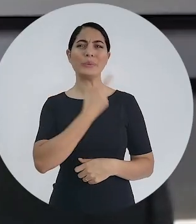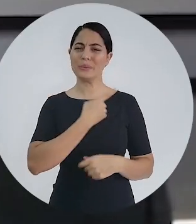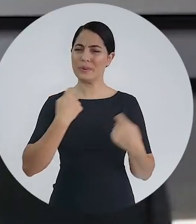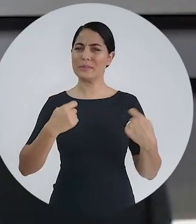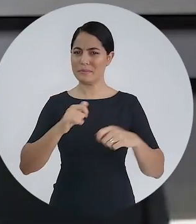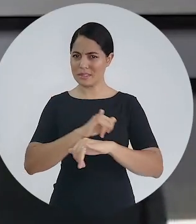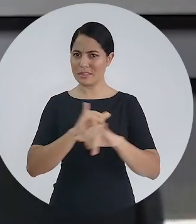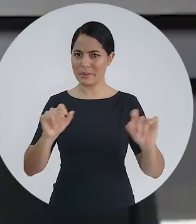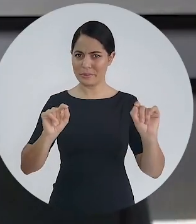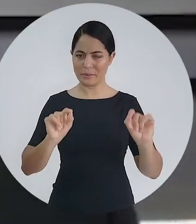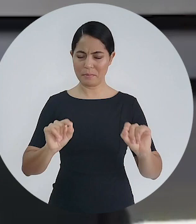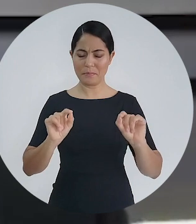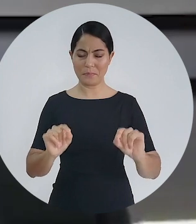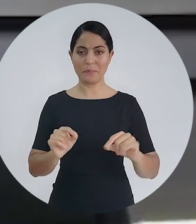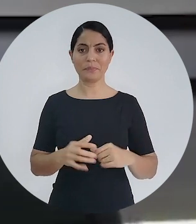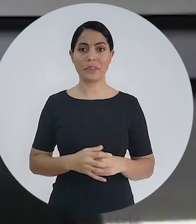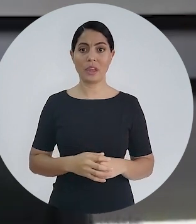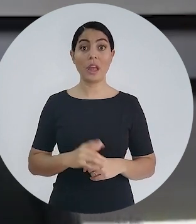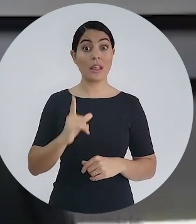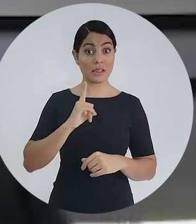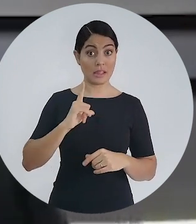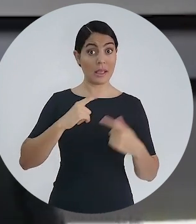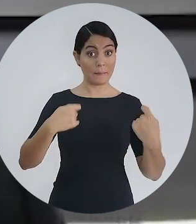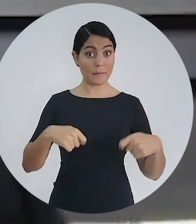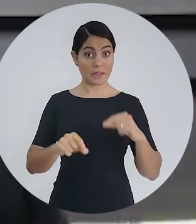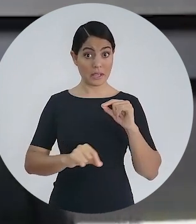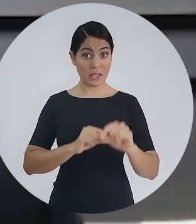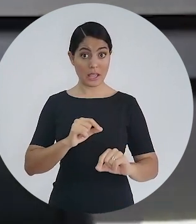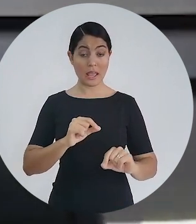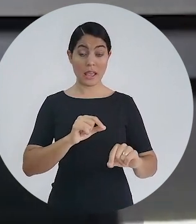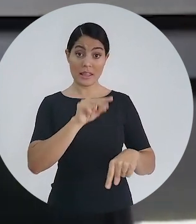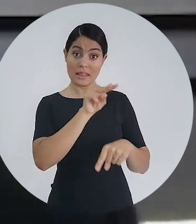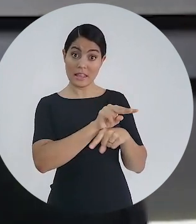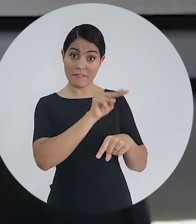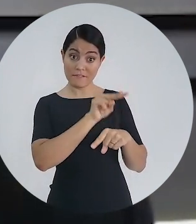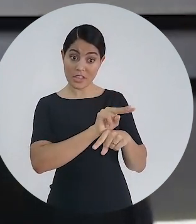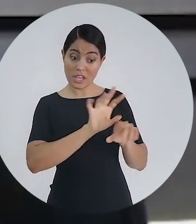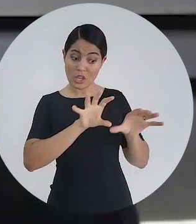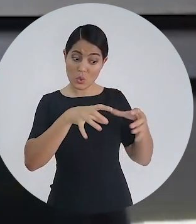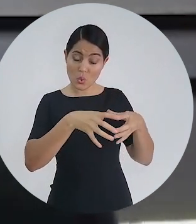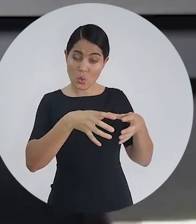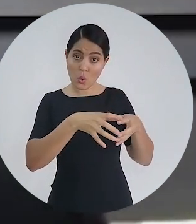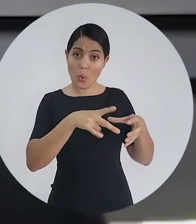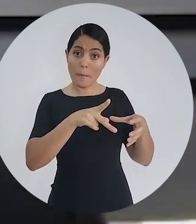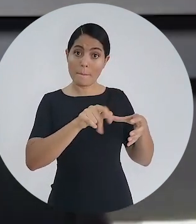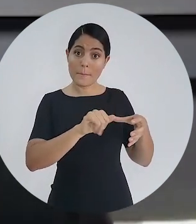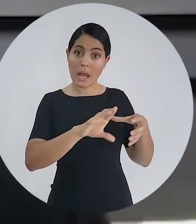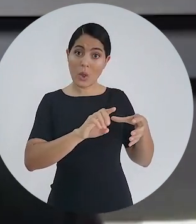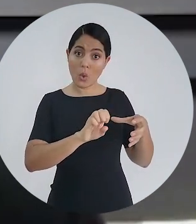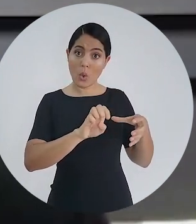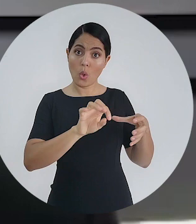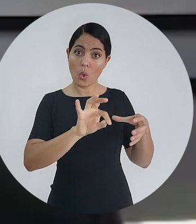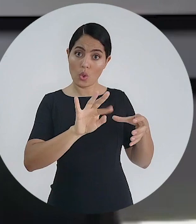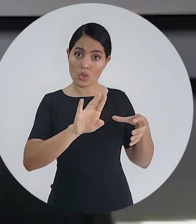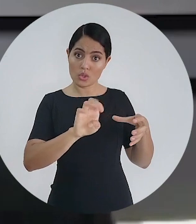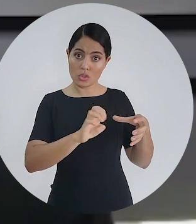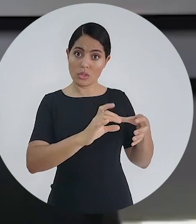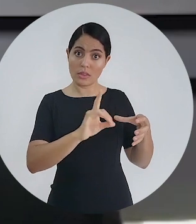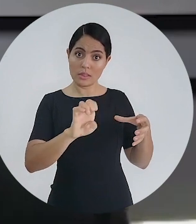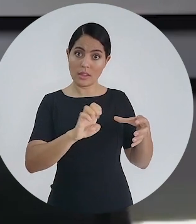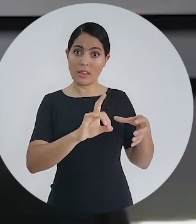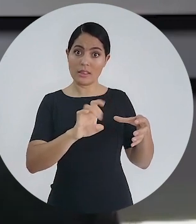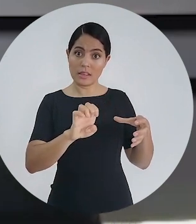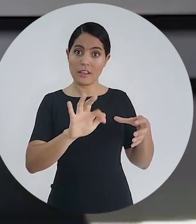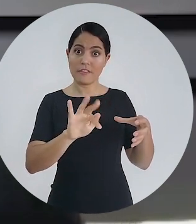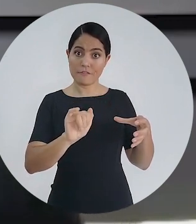nós precisamos, sim, de um pacote de direito de defesa, que a OAB faça a gestão junto ao Congresso Nacional para que haja um pacote de